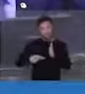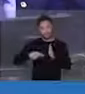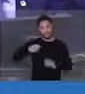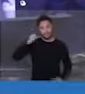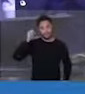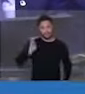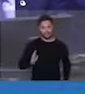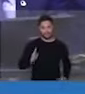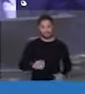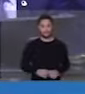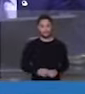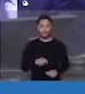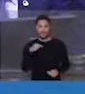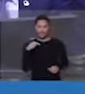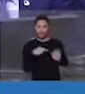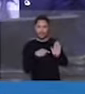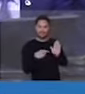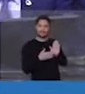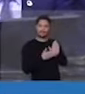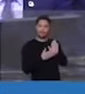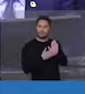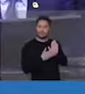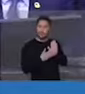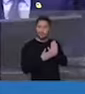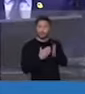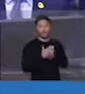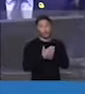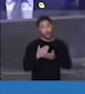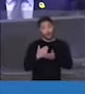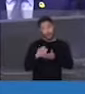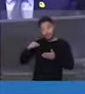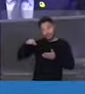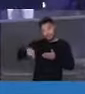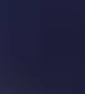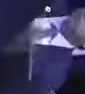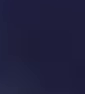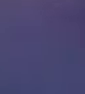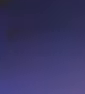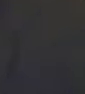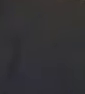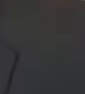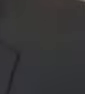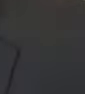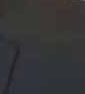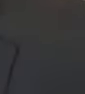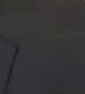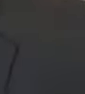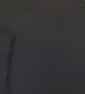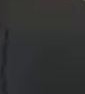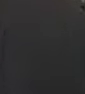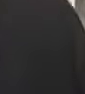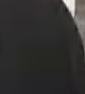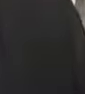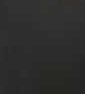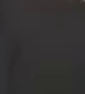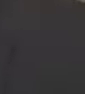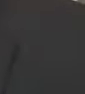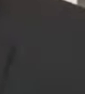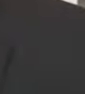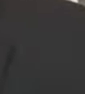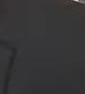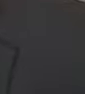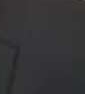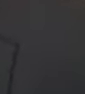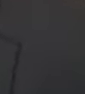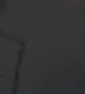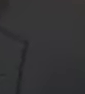hoje entregamos para o Brasil esse fato histórico de termos uma reforma tributária depois de 40